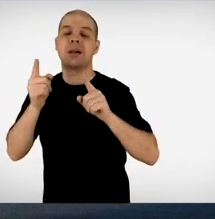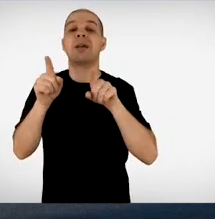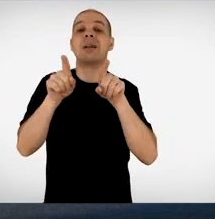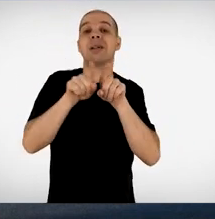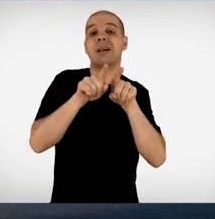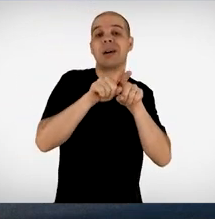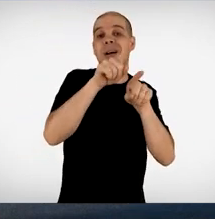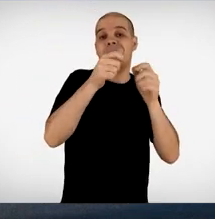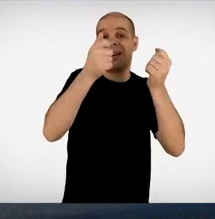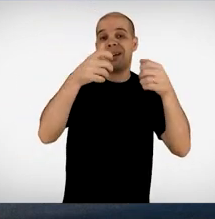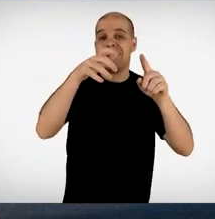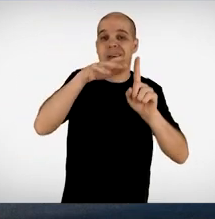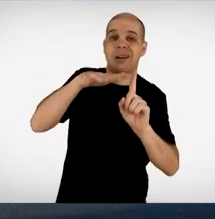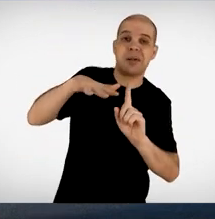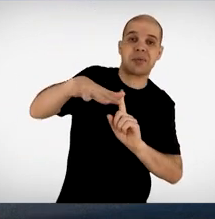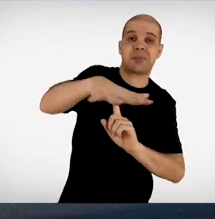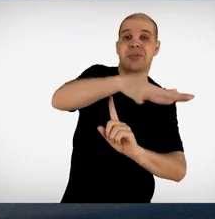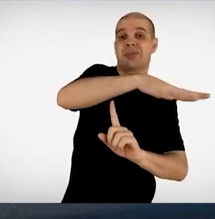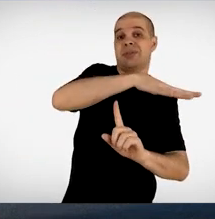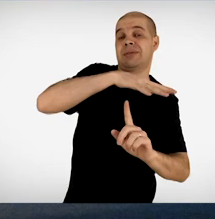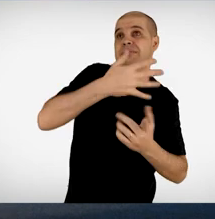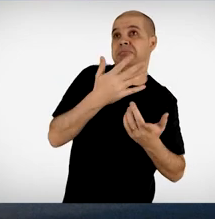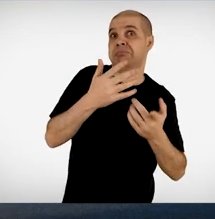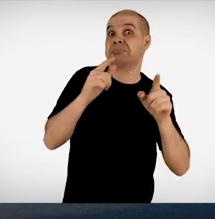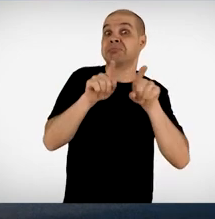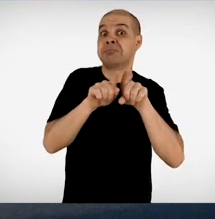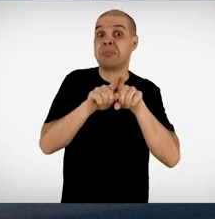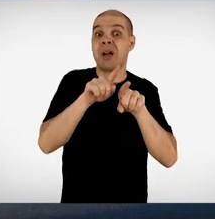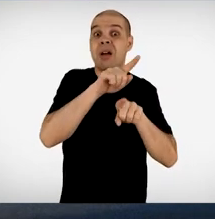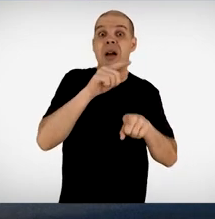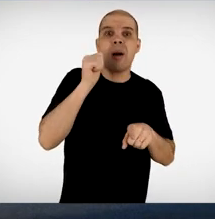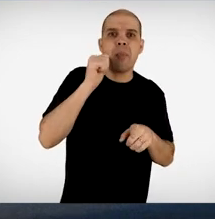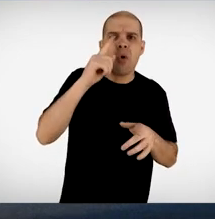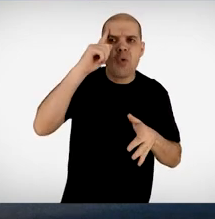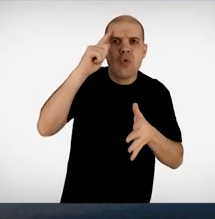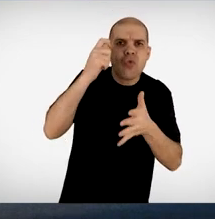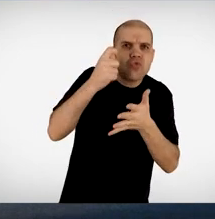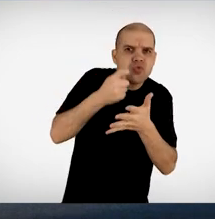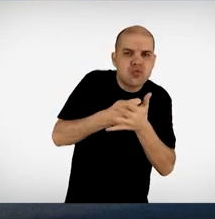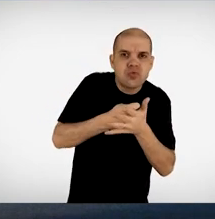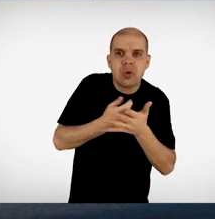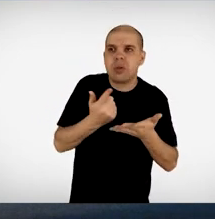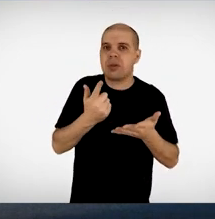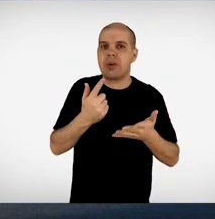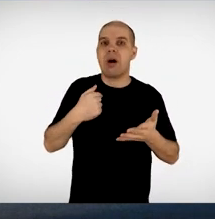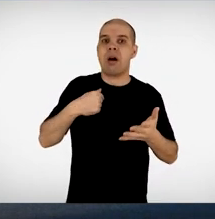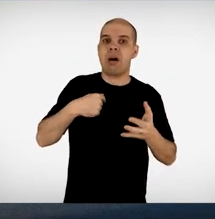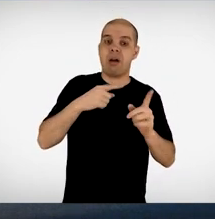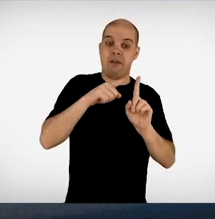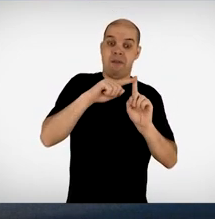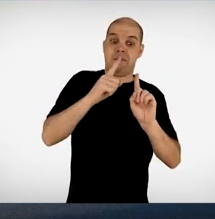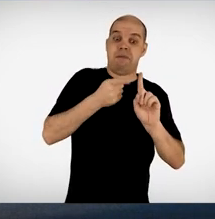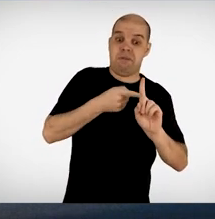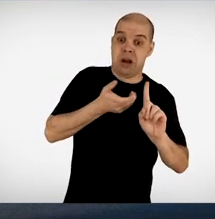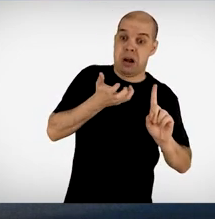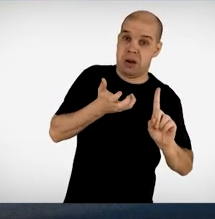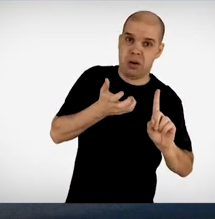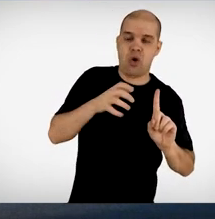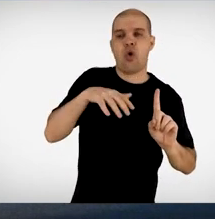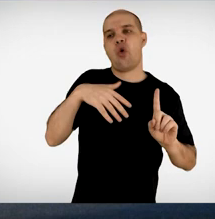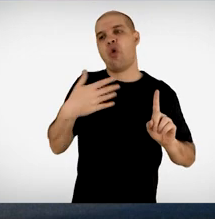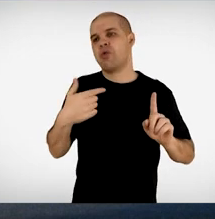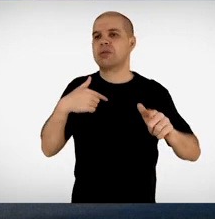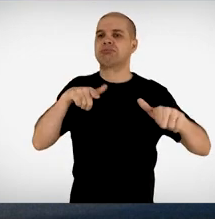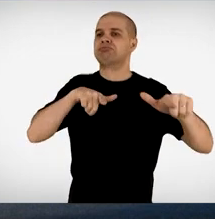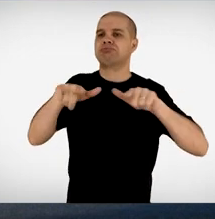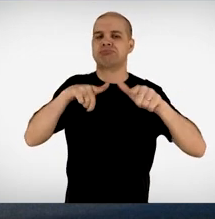originários, o papel da mulher no mercado de trabalho, as escolhas das mulheres enquanto serem mães ou não. Isso é algo de hoje, não é